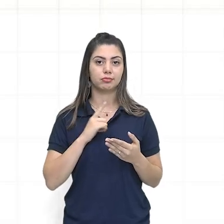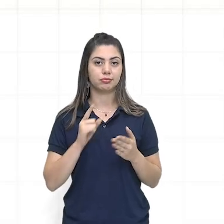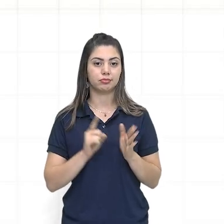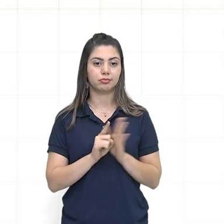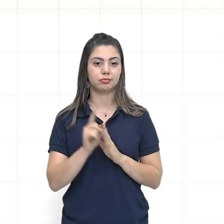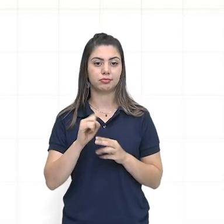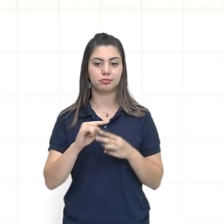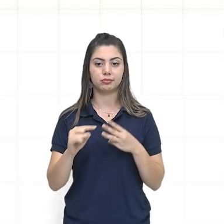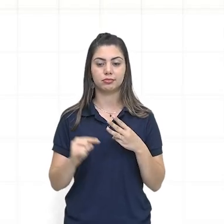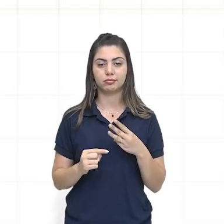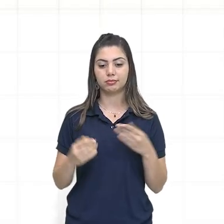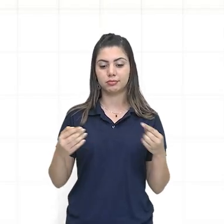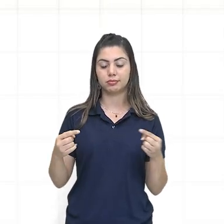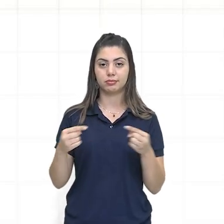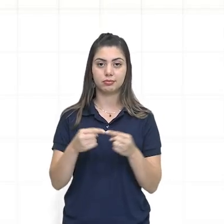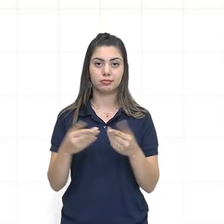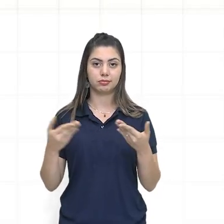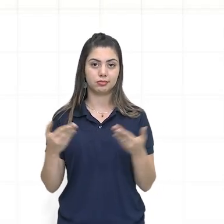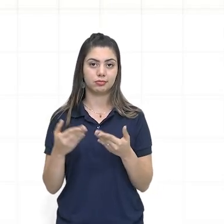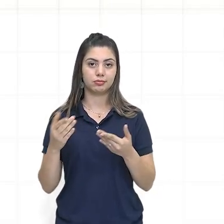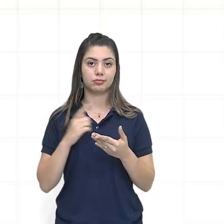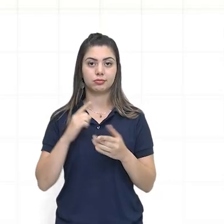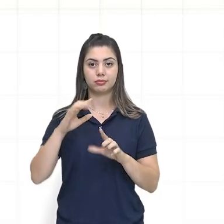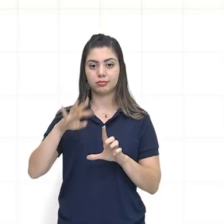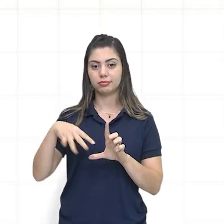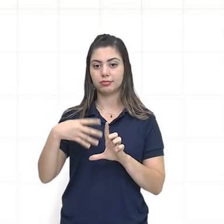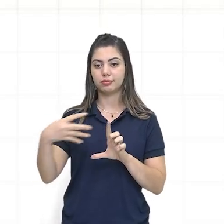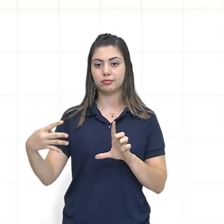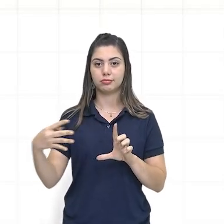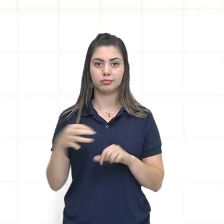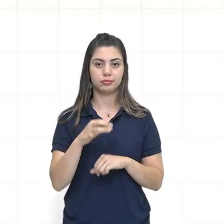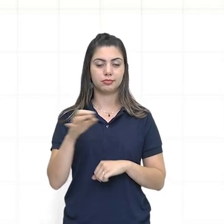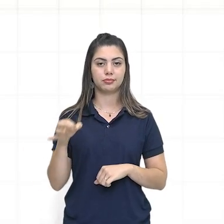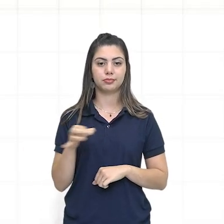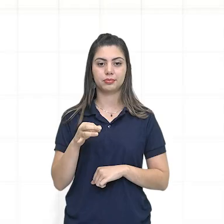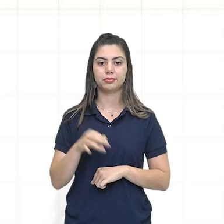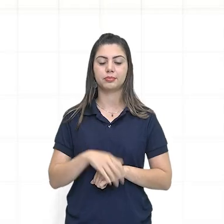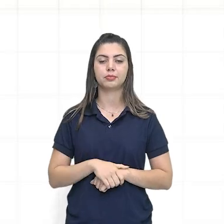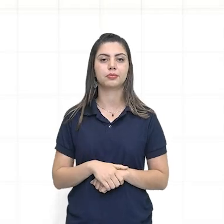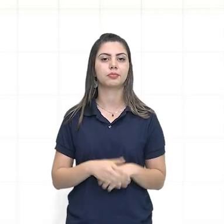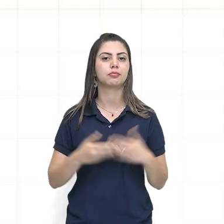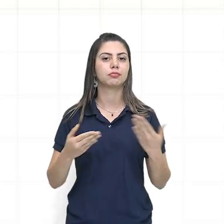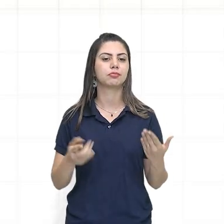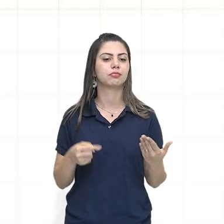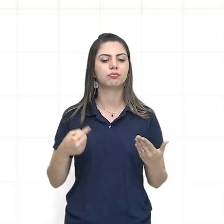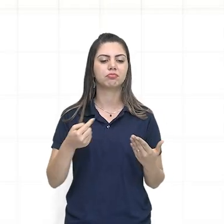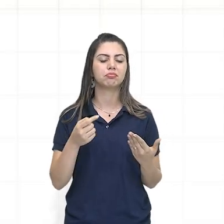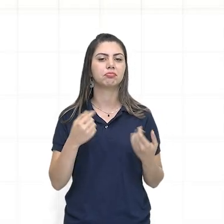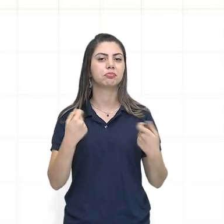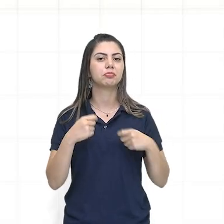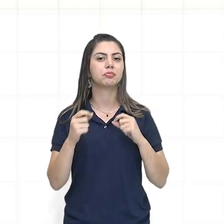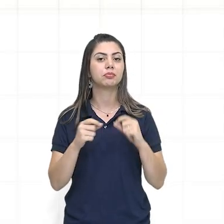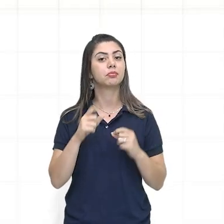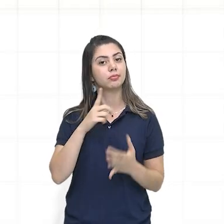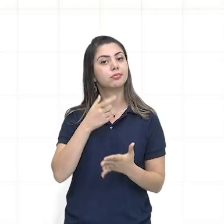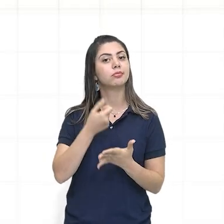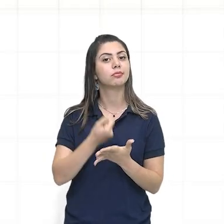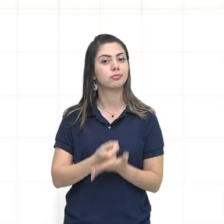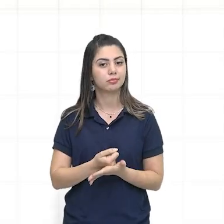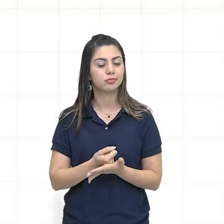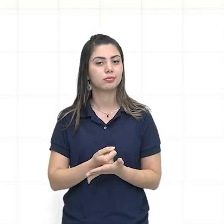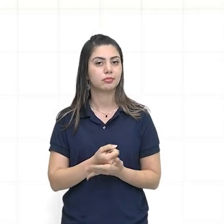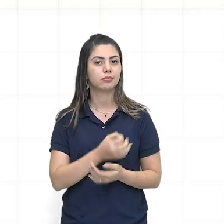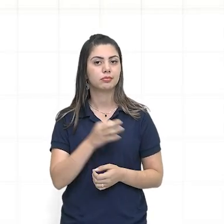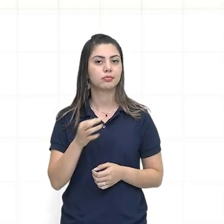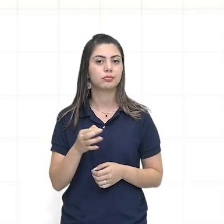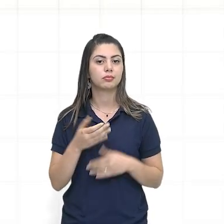ideia do que nós estamos falando aqui sobre tomadas de decisões. Tudo isso está sendo feito porque a gente precisa tomar uma decisão.